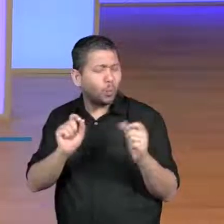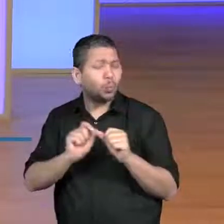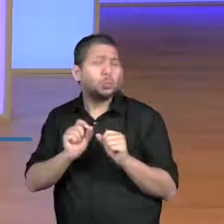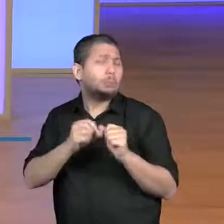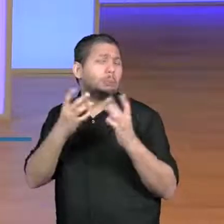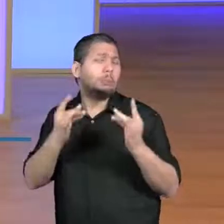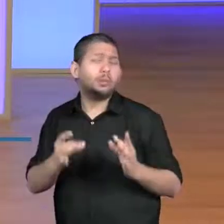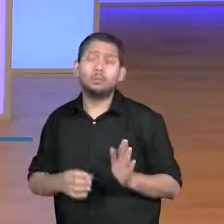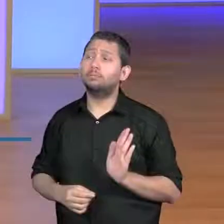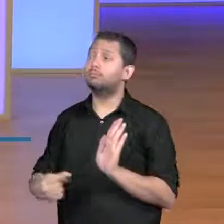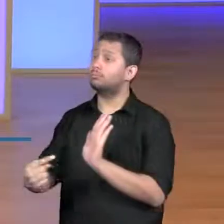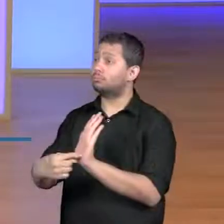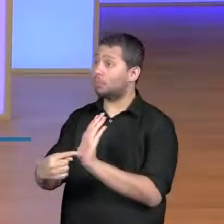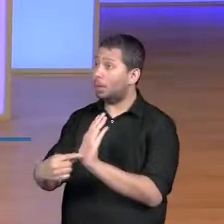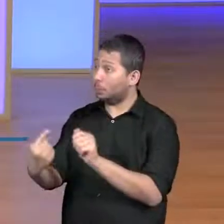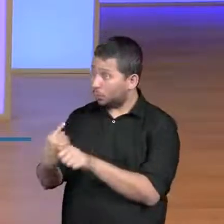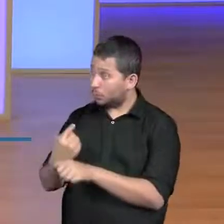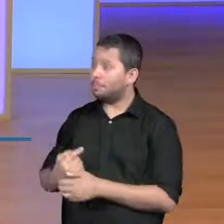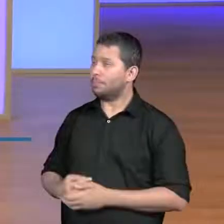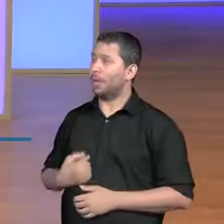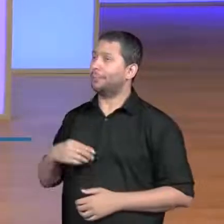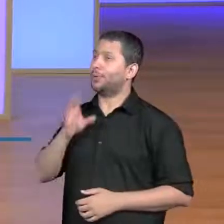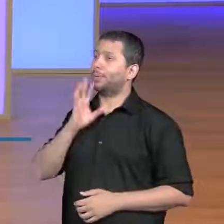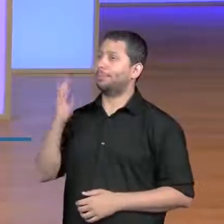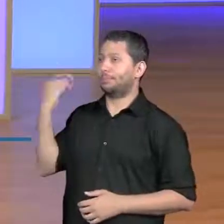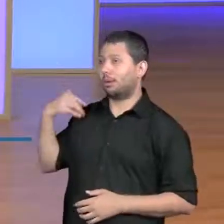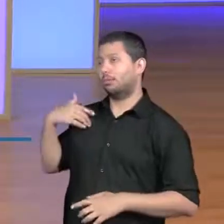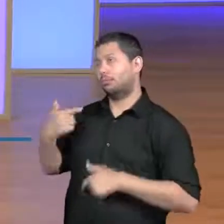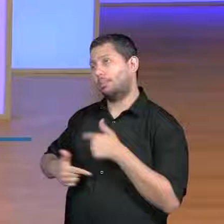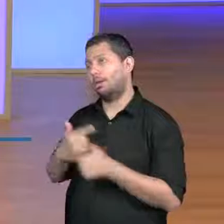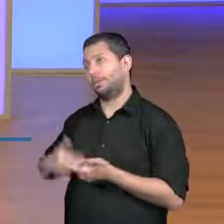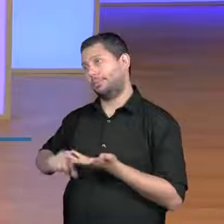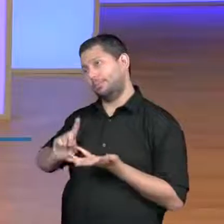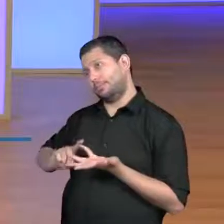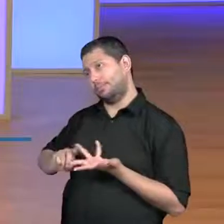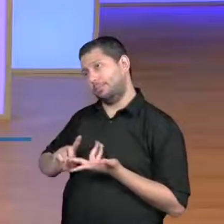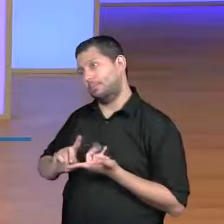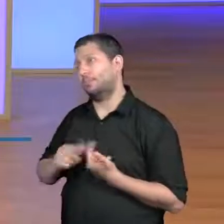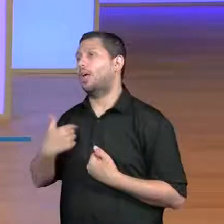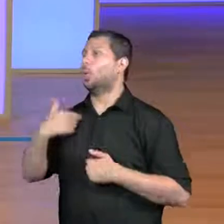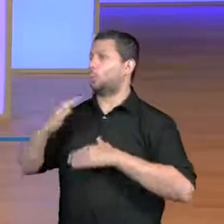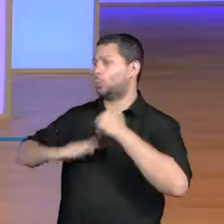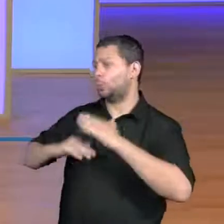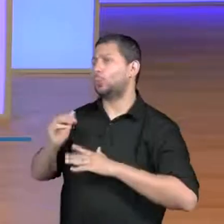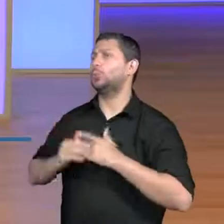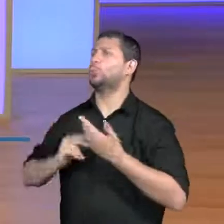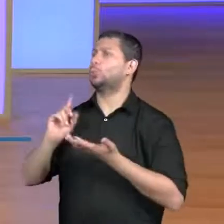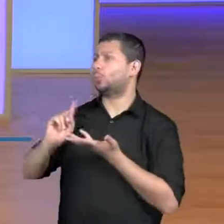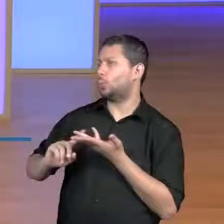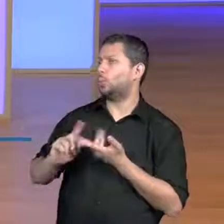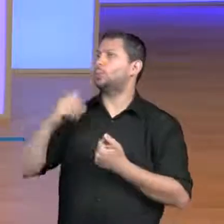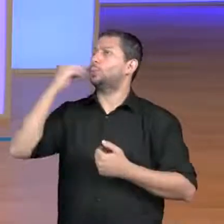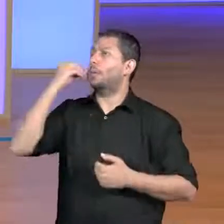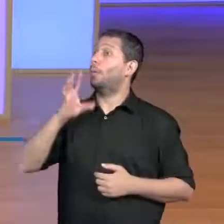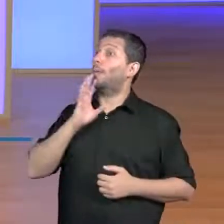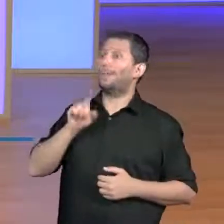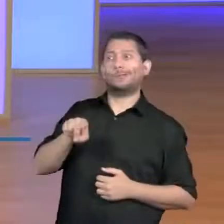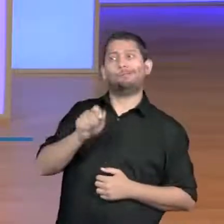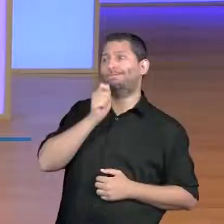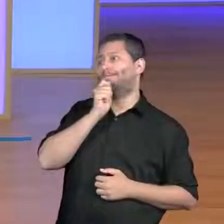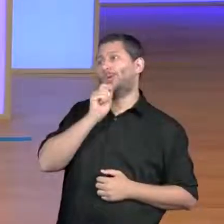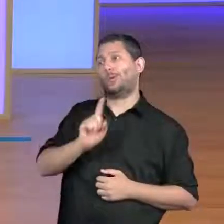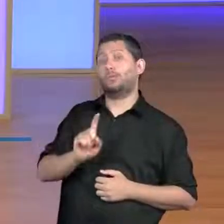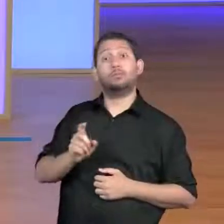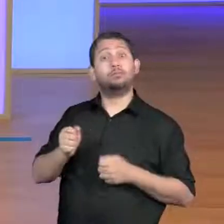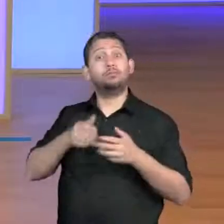as perguntas para nos conhecer e ver se realmente se encaixa naquela vaga de emprego, certo? Tá vendo que